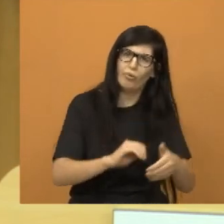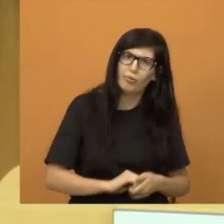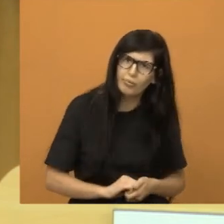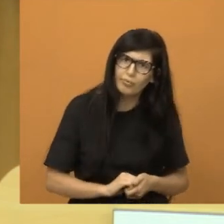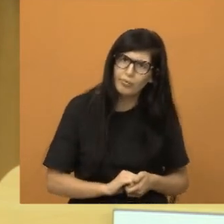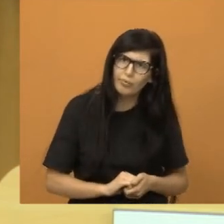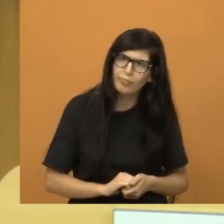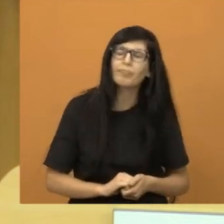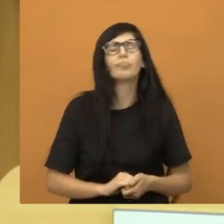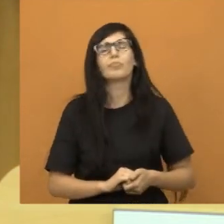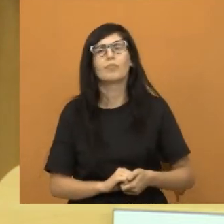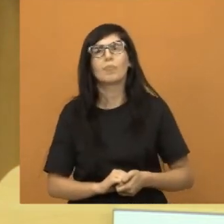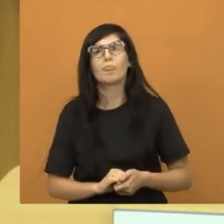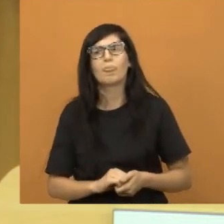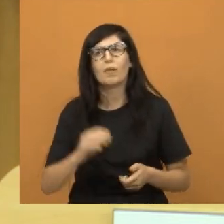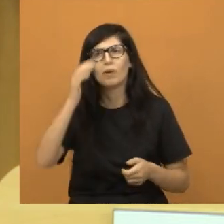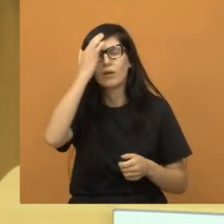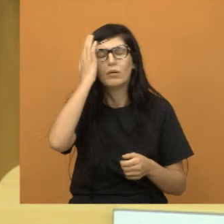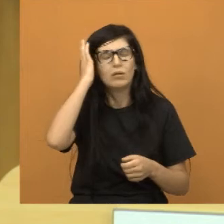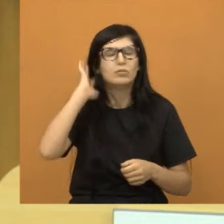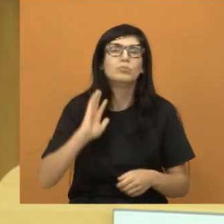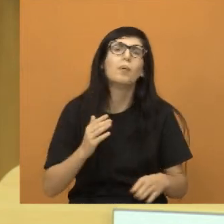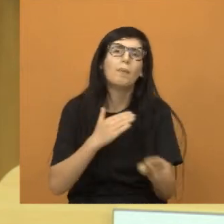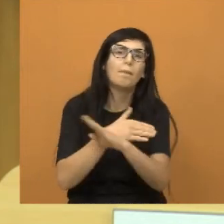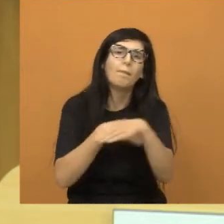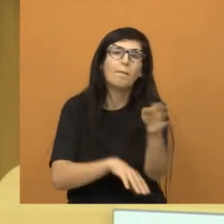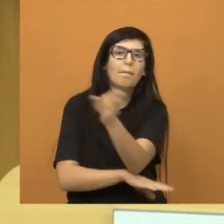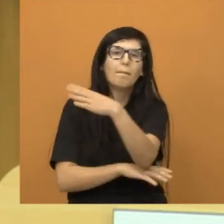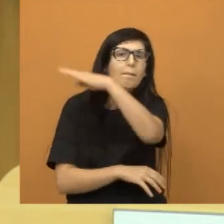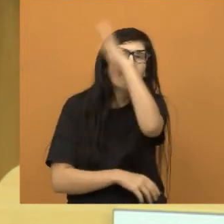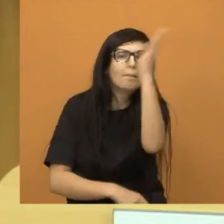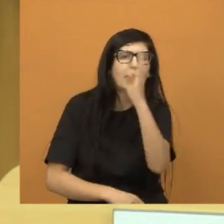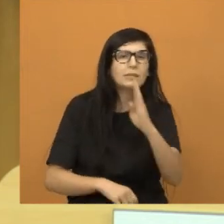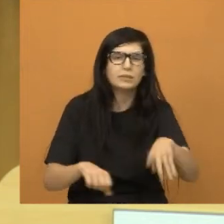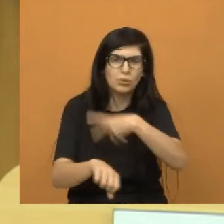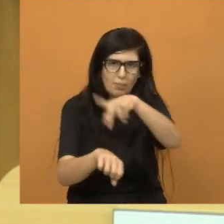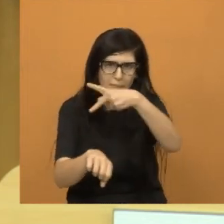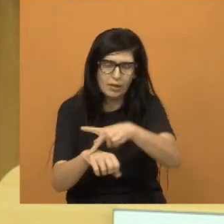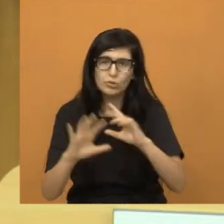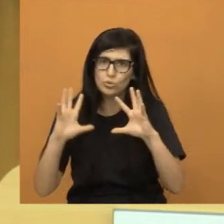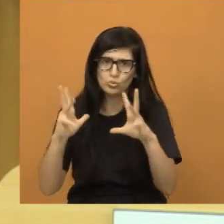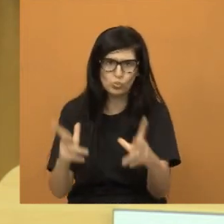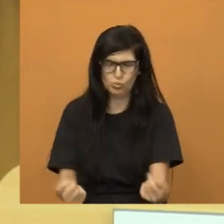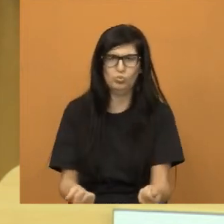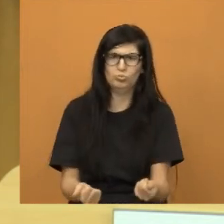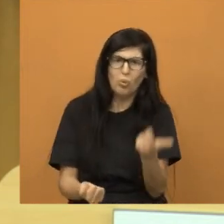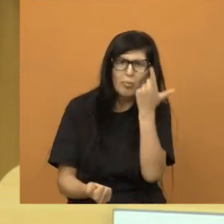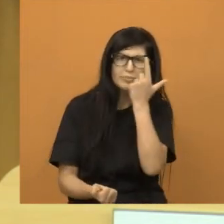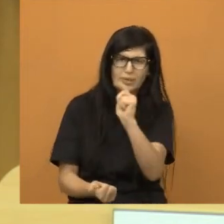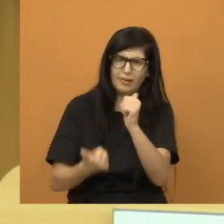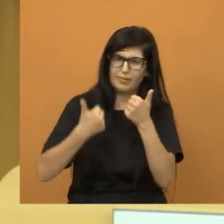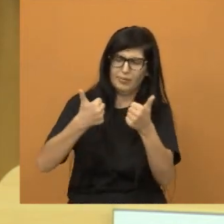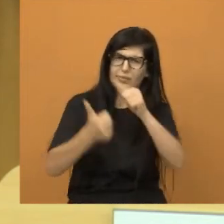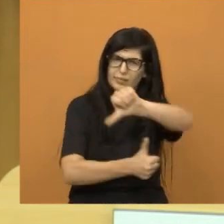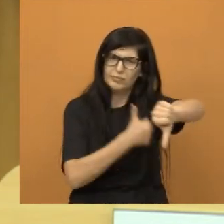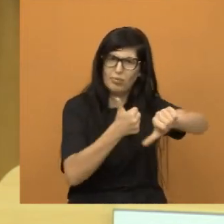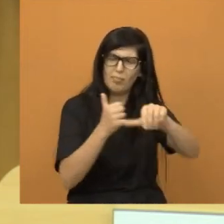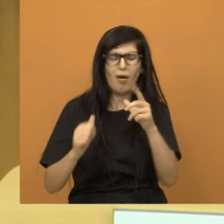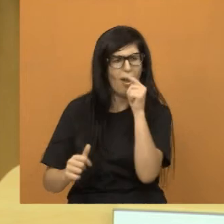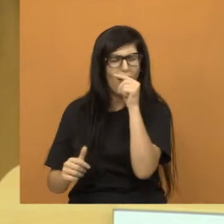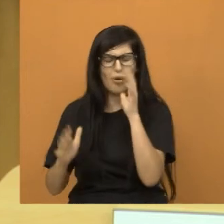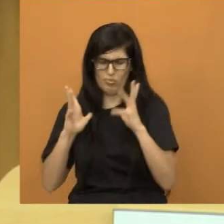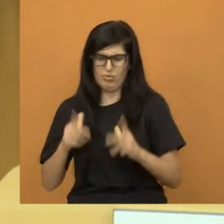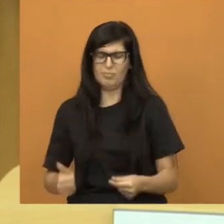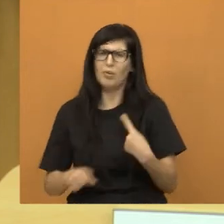Brasil. Poucas conseguiram universalizar o tratamento de esgoto. E por fim, eu